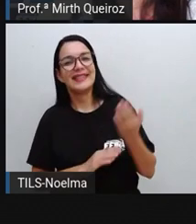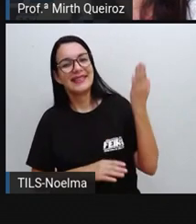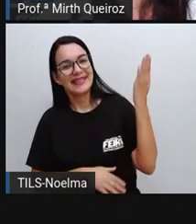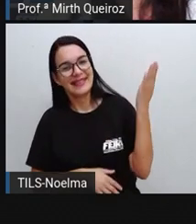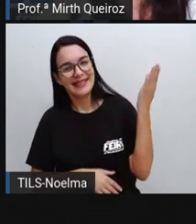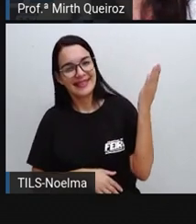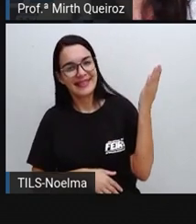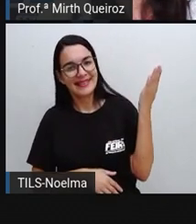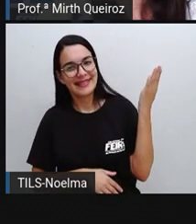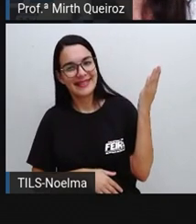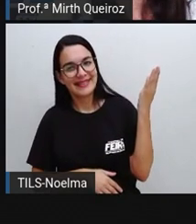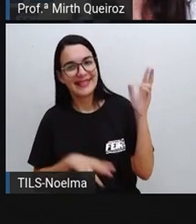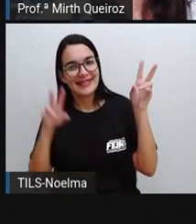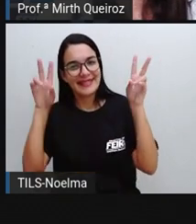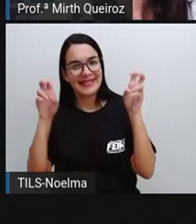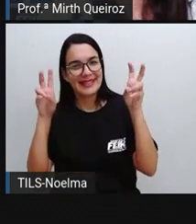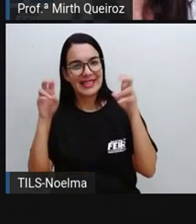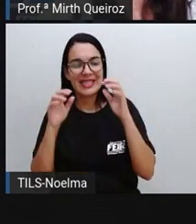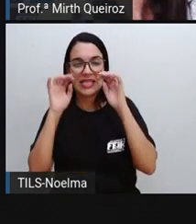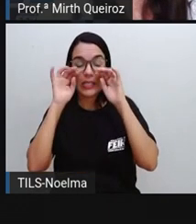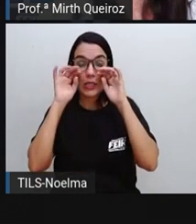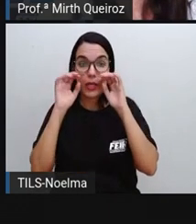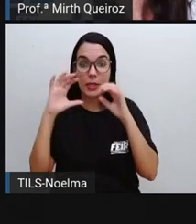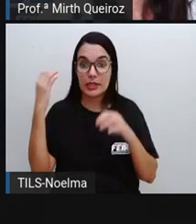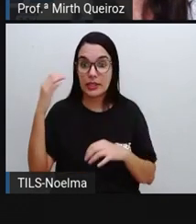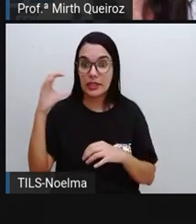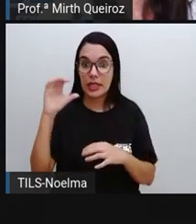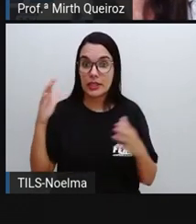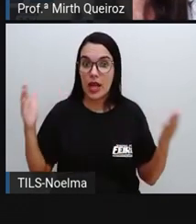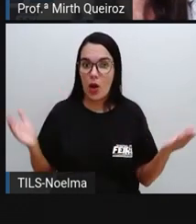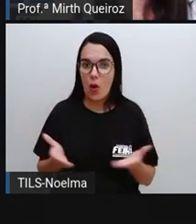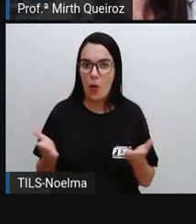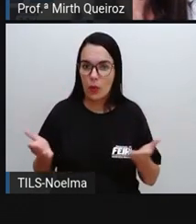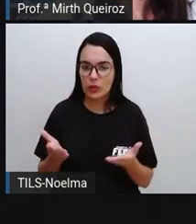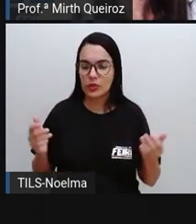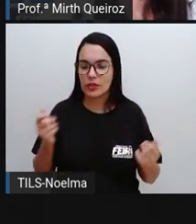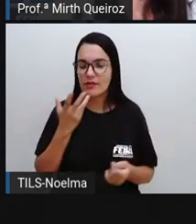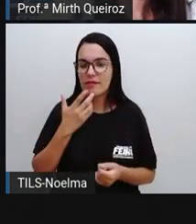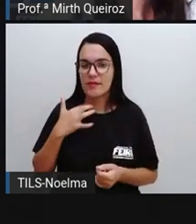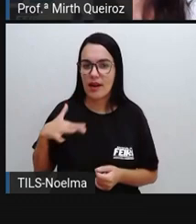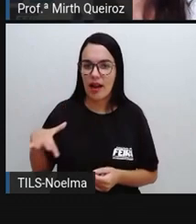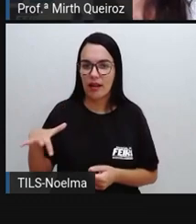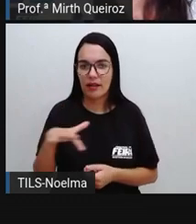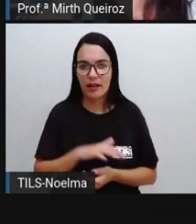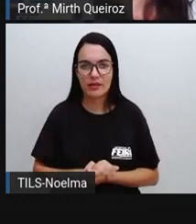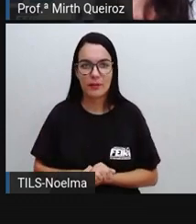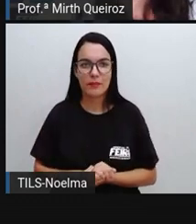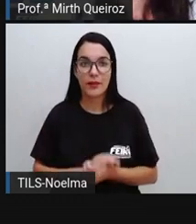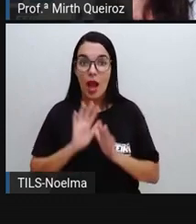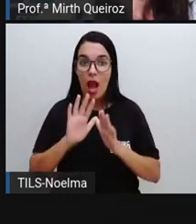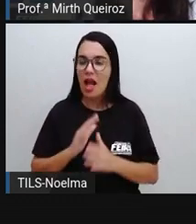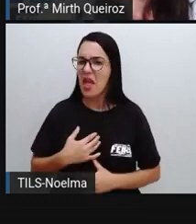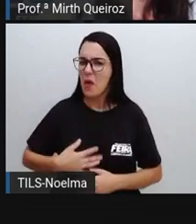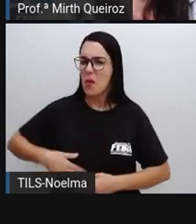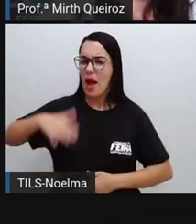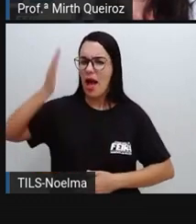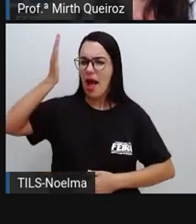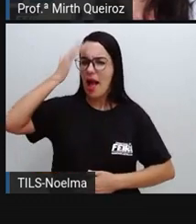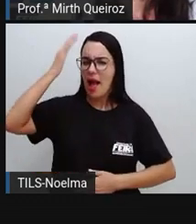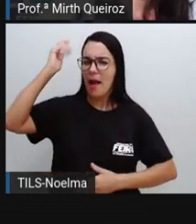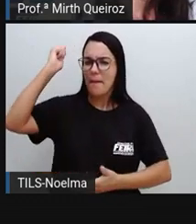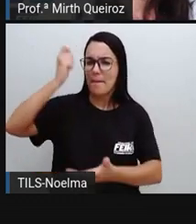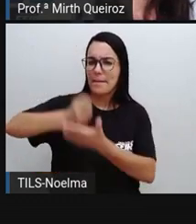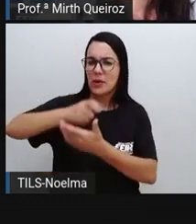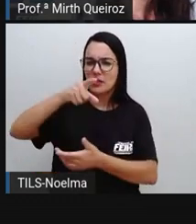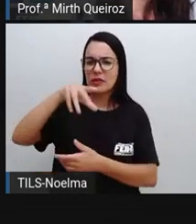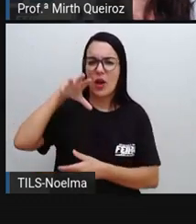Bruxas Incompreendidas. Ciência hoje das crianças. Aposto que você já ouviu falar